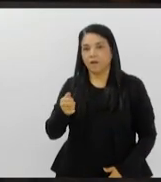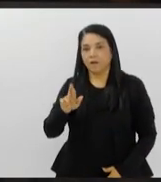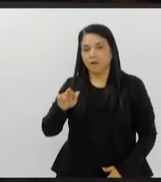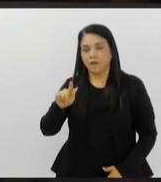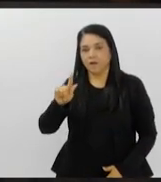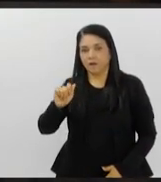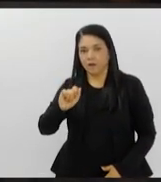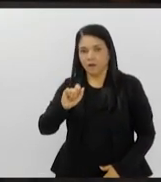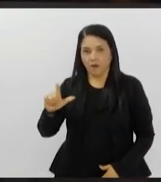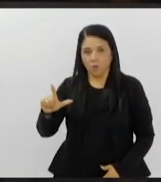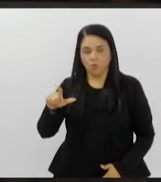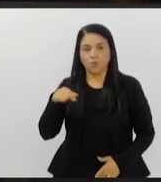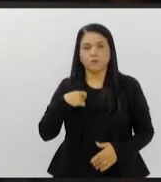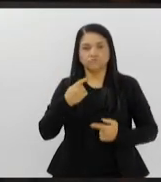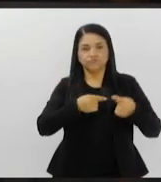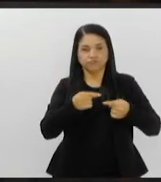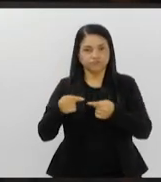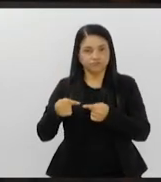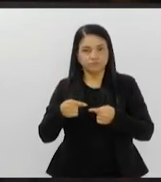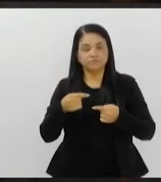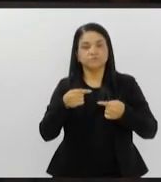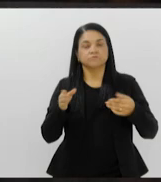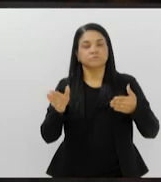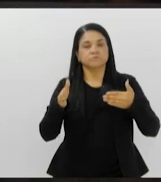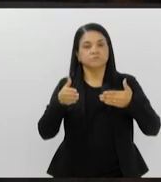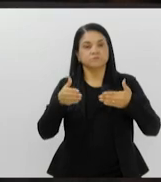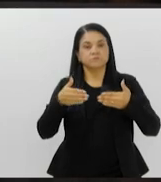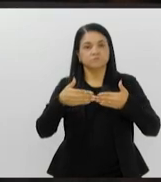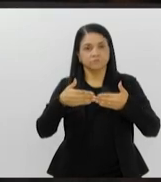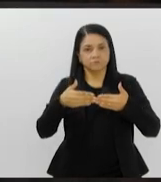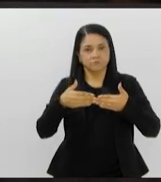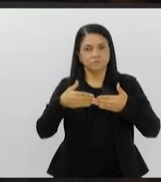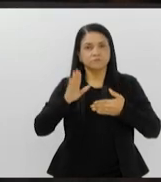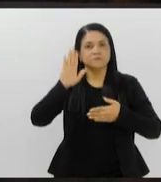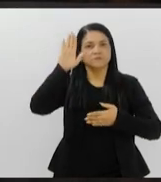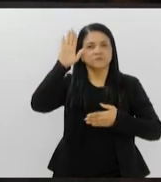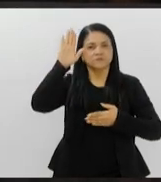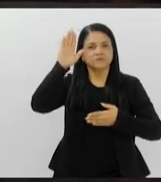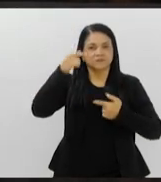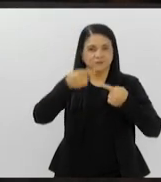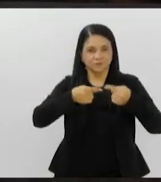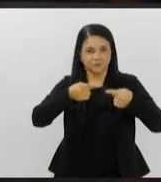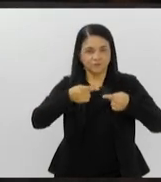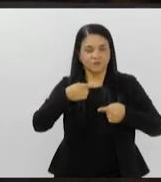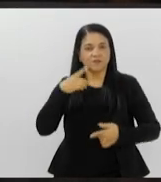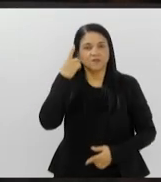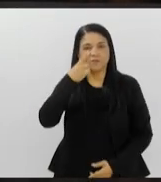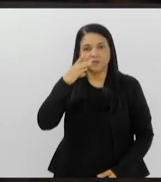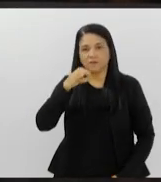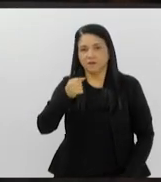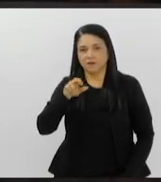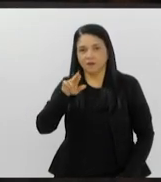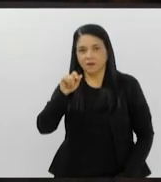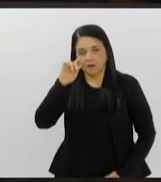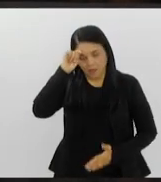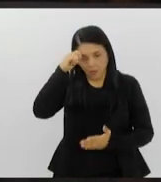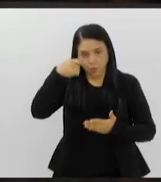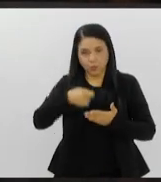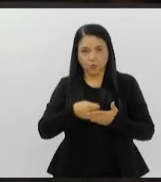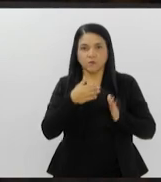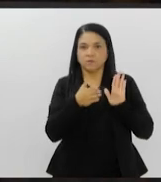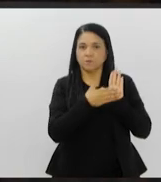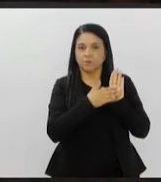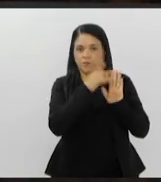outras providências. Em discussão, não havendo quem queira discutir, para discutir, a deputada Carla Machado, autora da proposta.